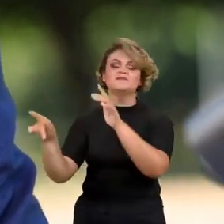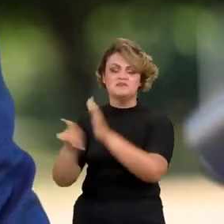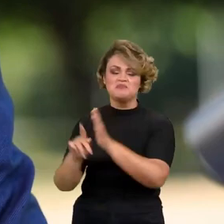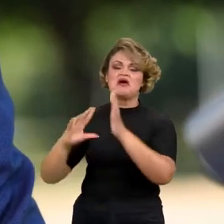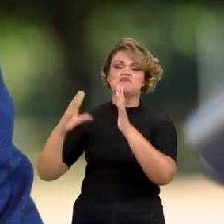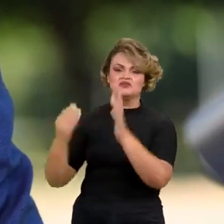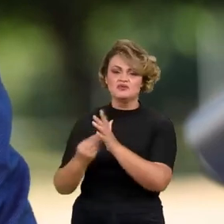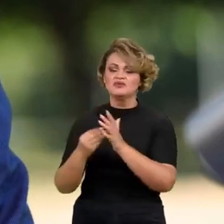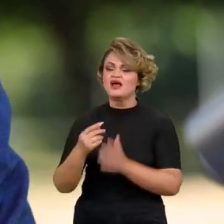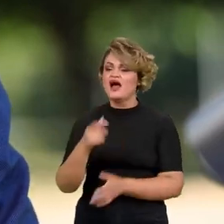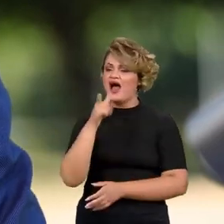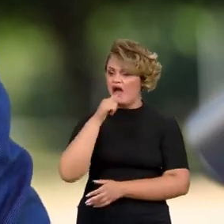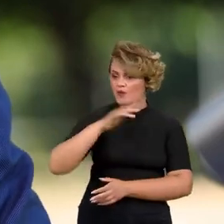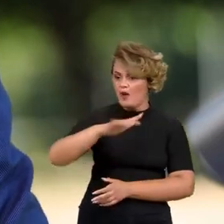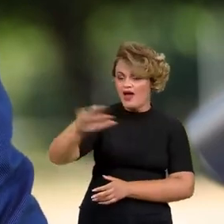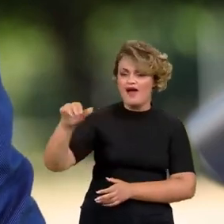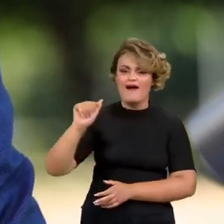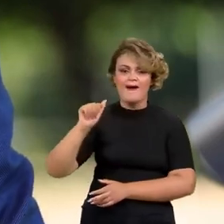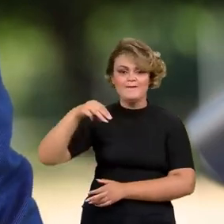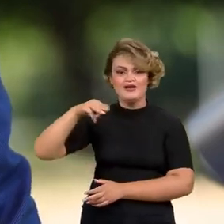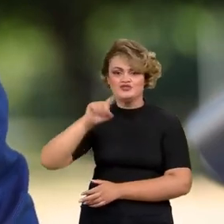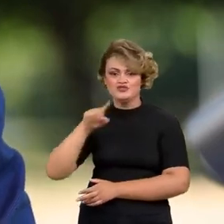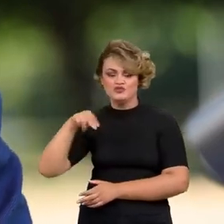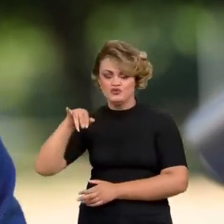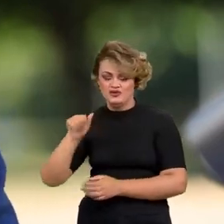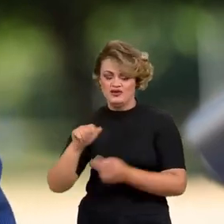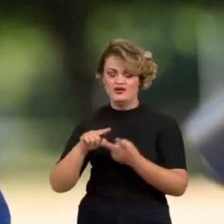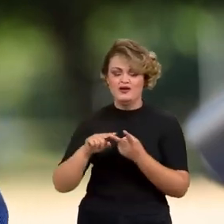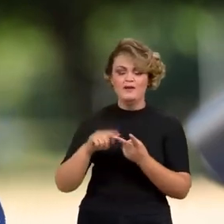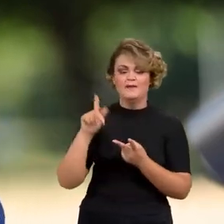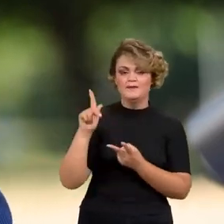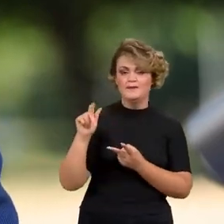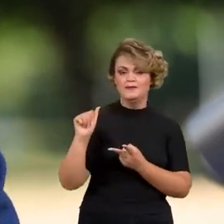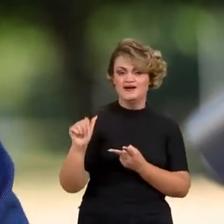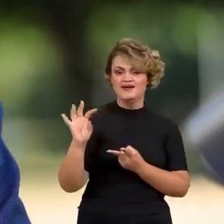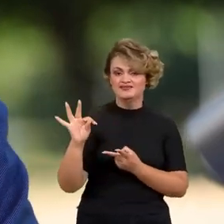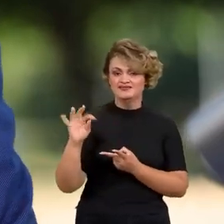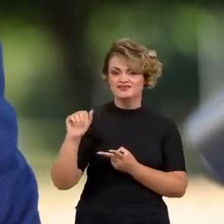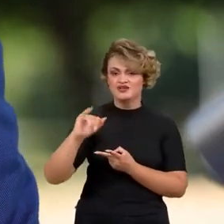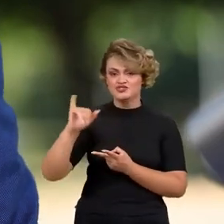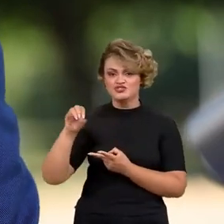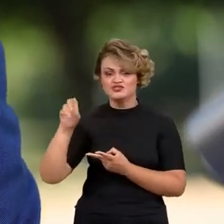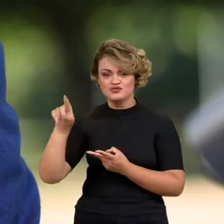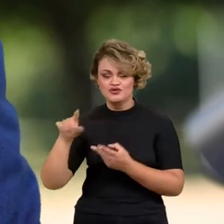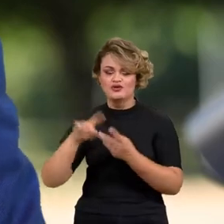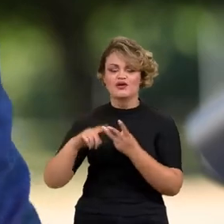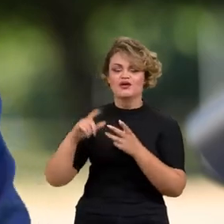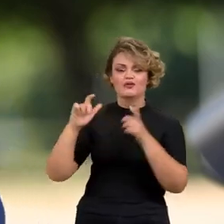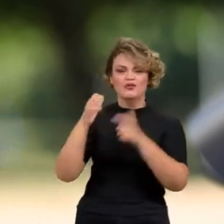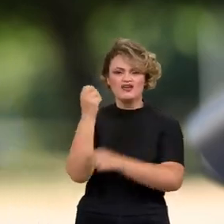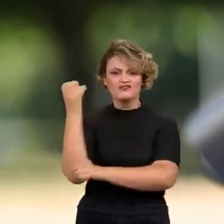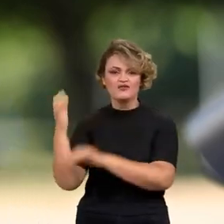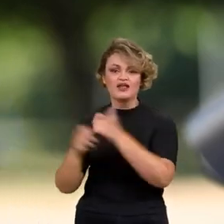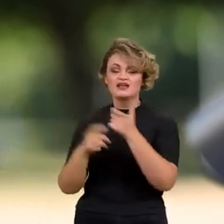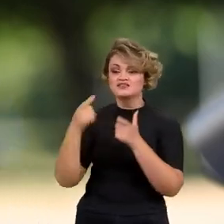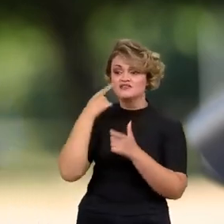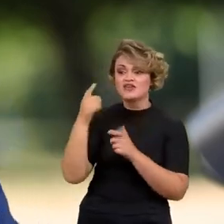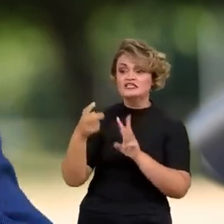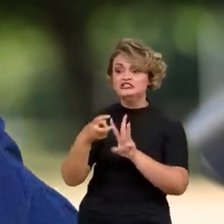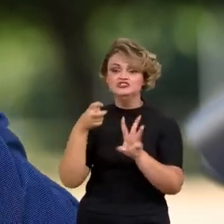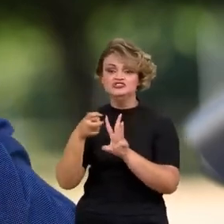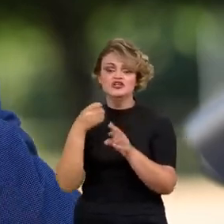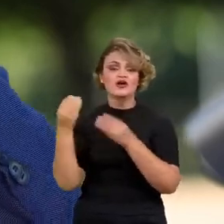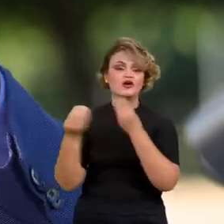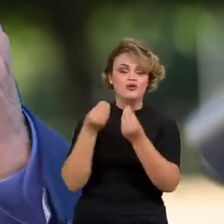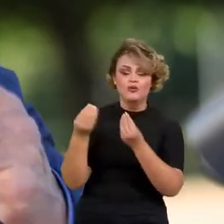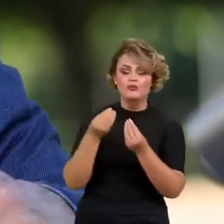Amazonas vão conhecer o Rio Tapajós com conhecer a nossa Floresta vão vão conhecer como é que vive os nossos indígenas os nossos povos ribeirinhos